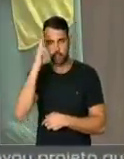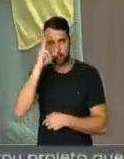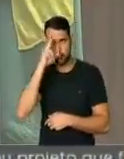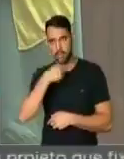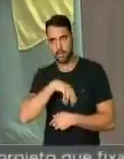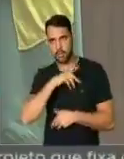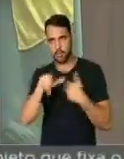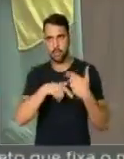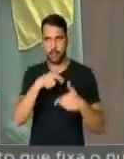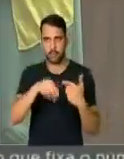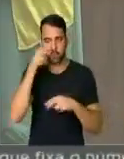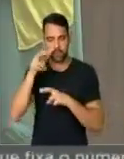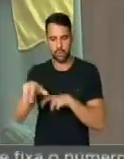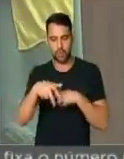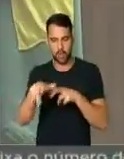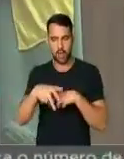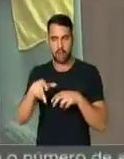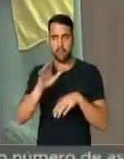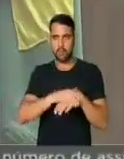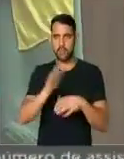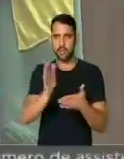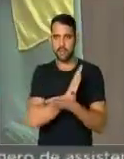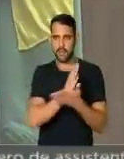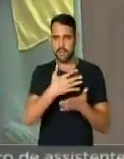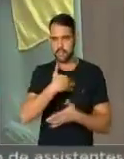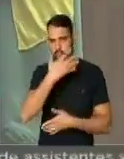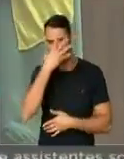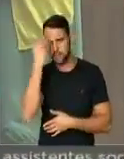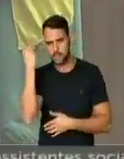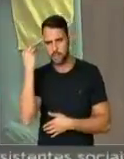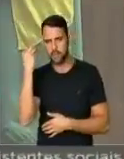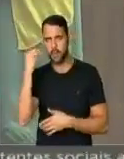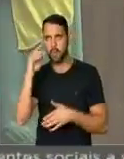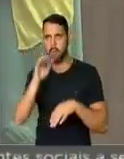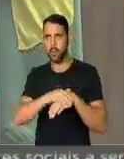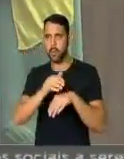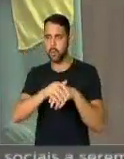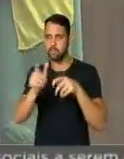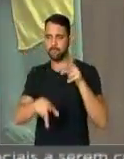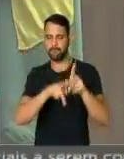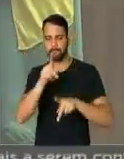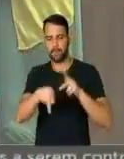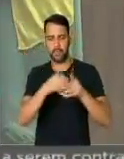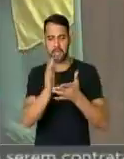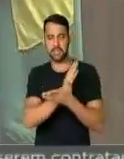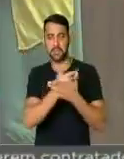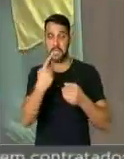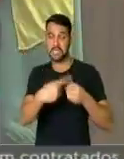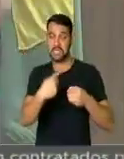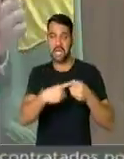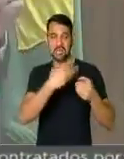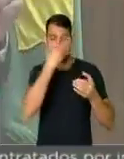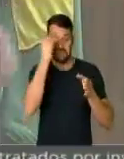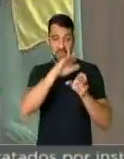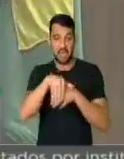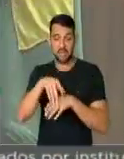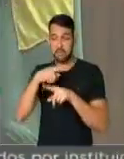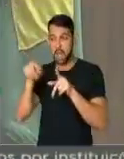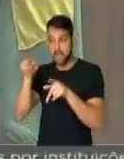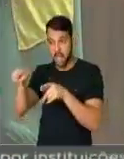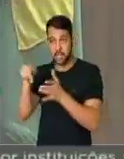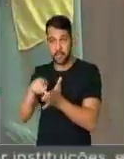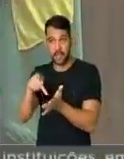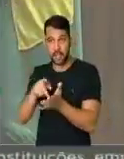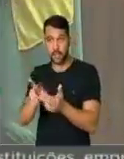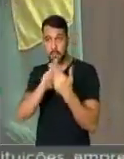dos trabalhadores do campo, muitas vezes esquecidos por grande parte da população urbana, mas são estes os